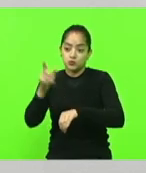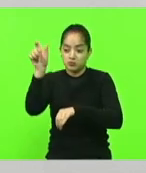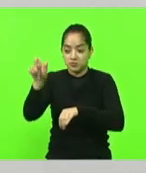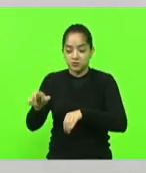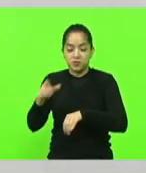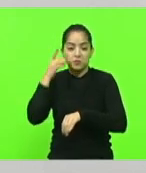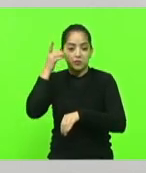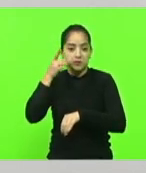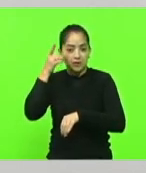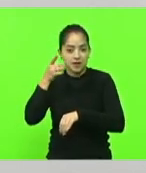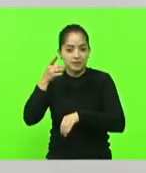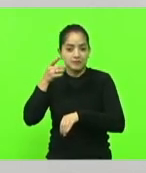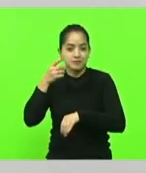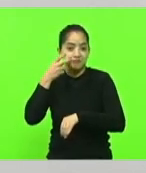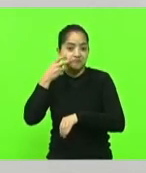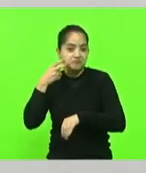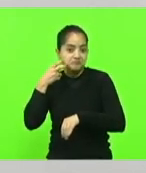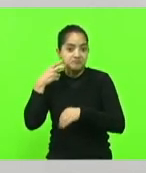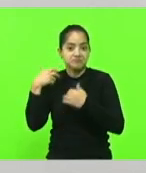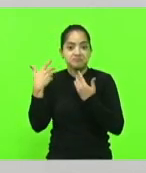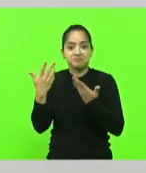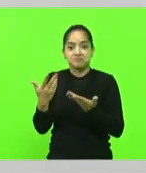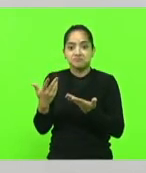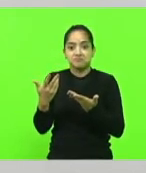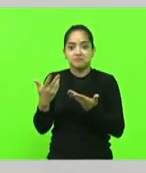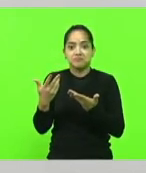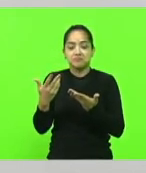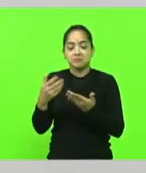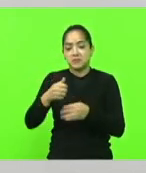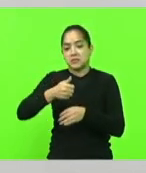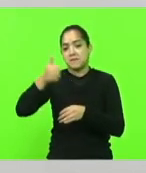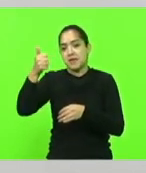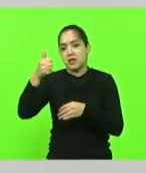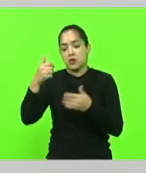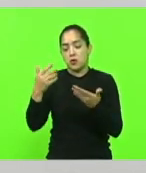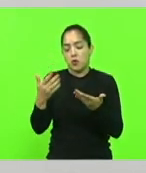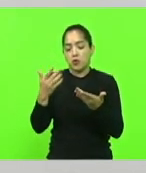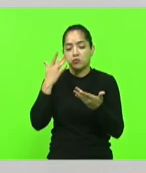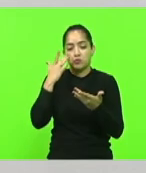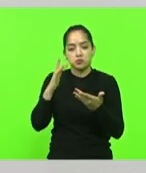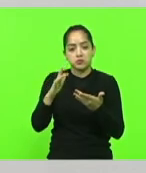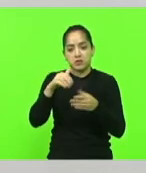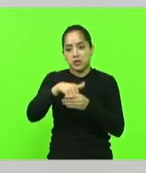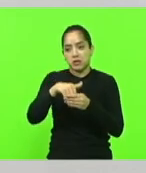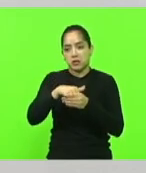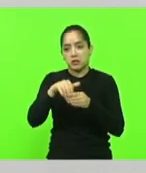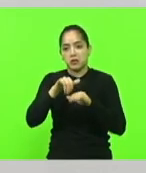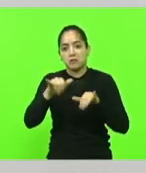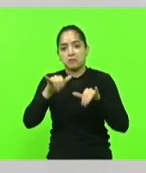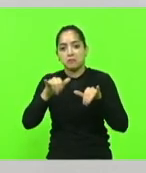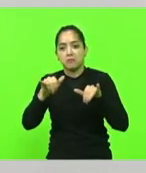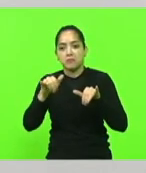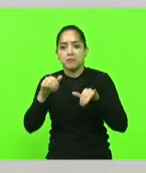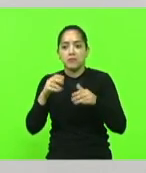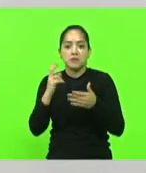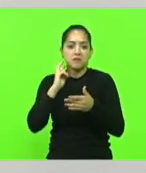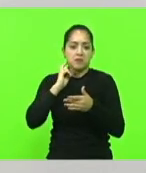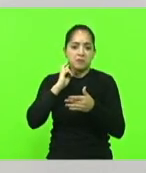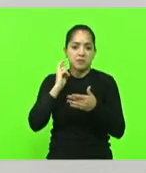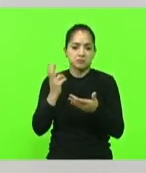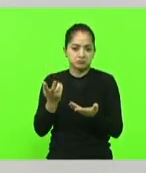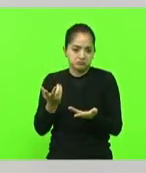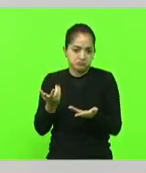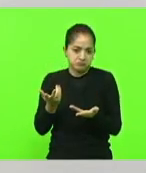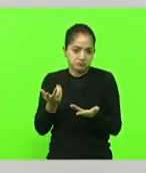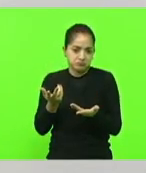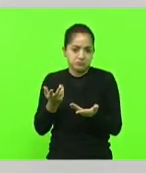que captou o nome e para ser mais benéfico por alguma razão, talvez eleitoral, não sei, colocou esse nome para ficar